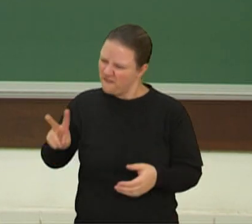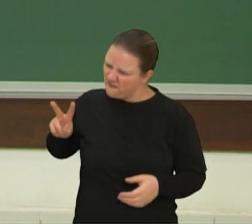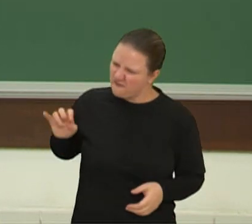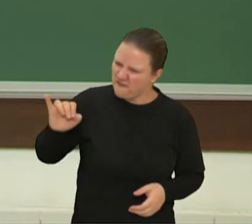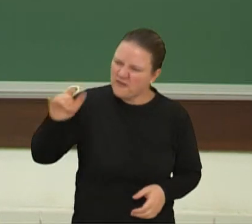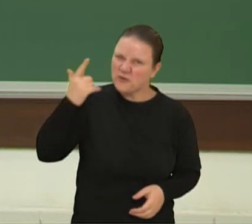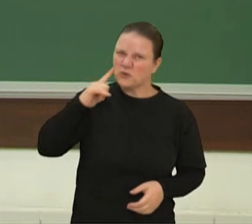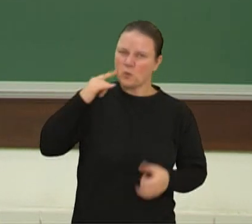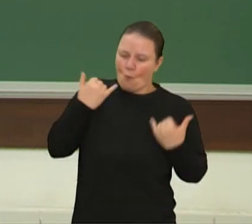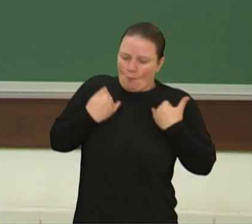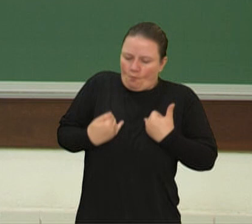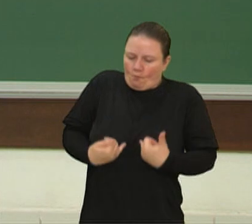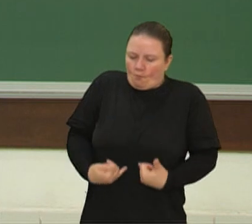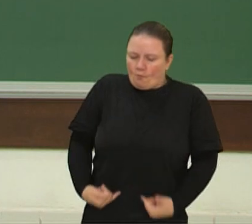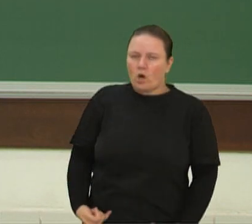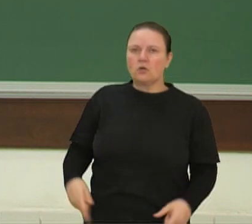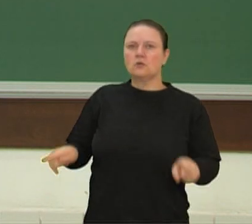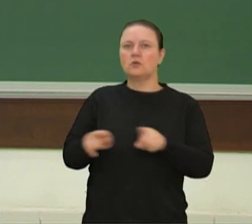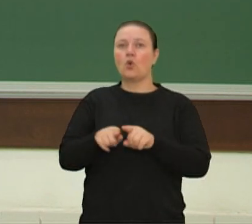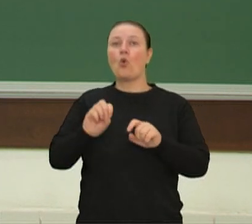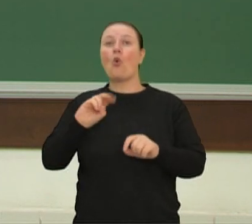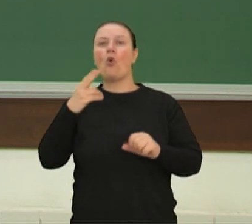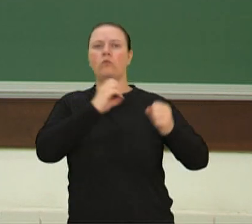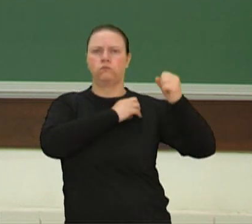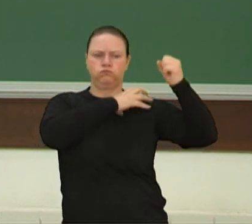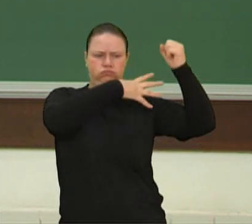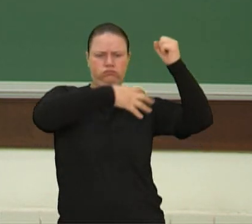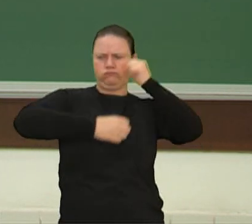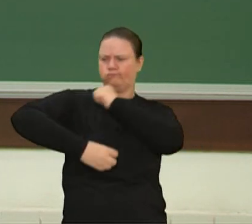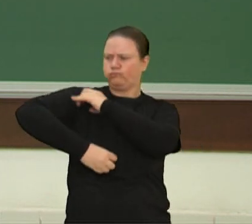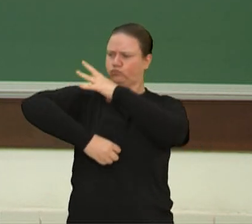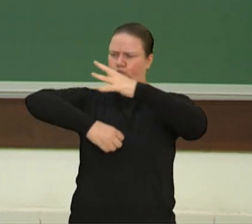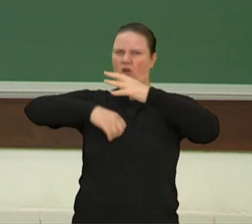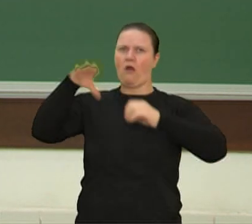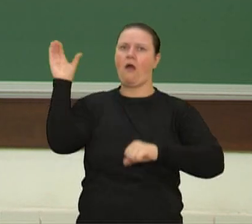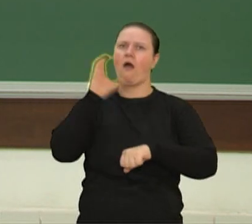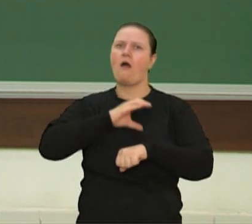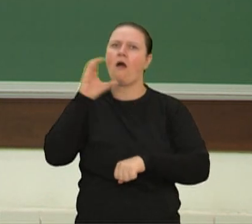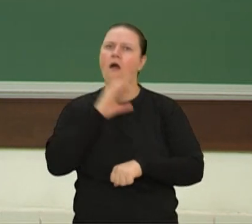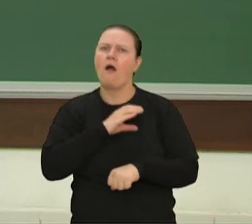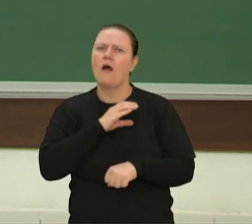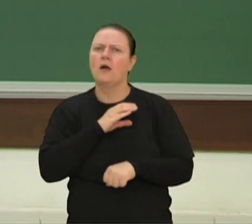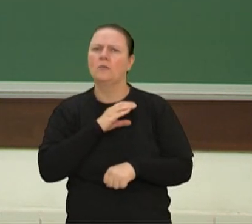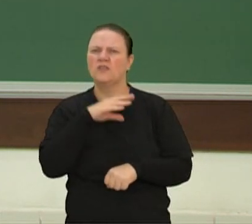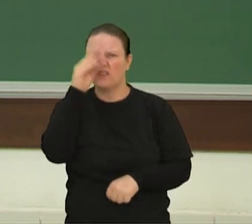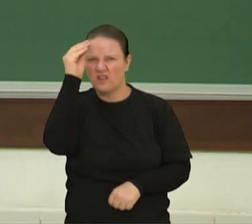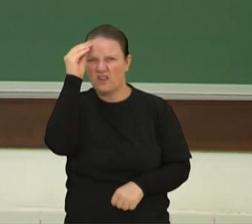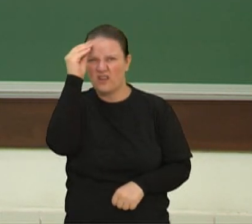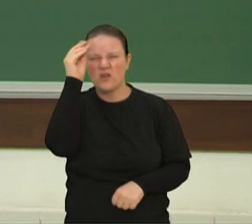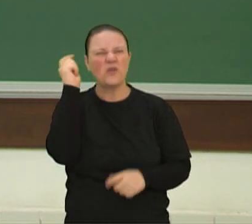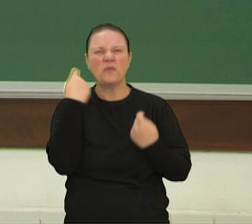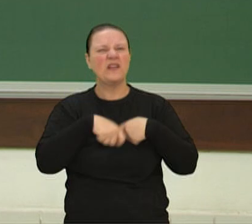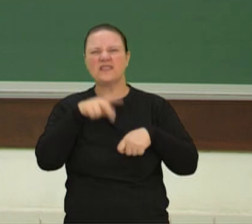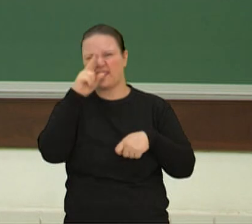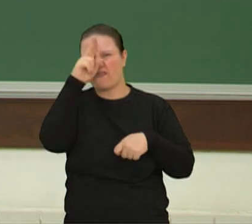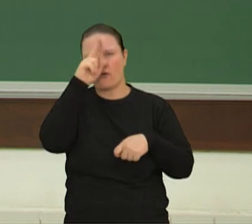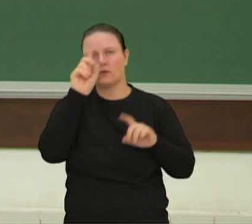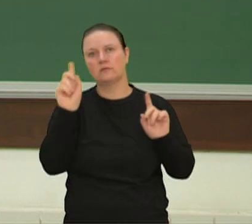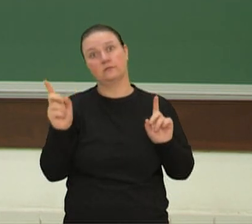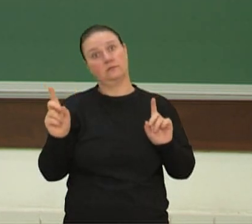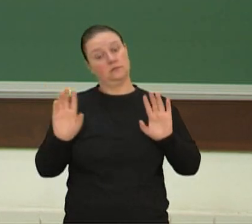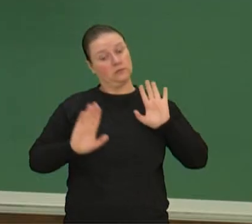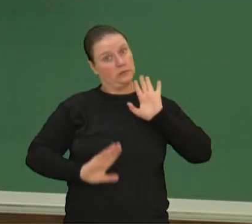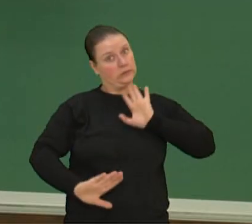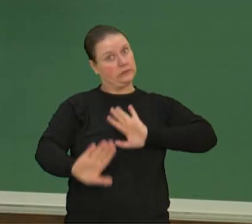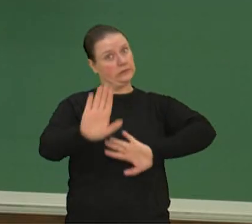conseguir emagrecer ou ganhar massa muscular de forma rápida e com pouco esforço. Mas será que elas são válidas? Então fica aqui